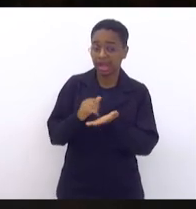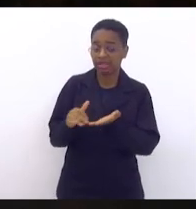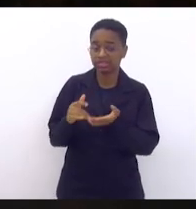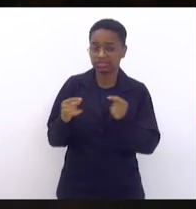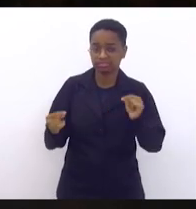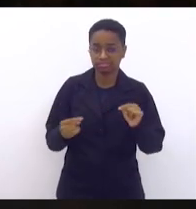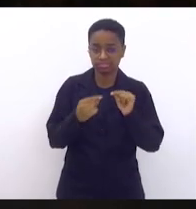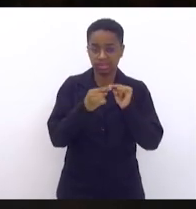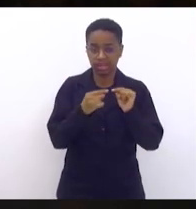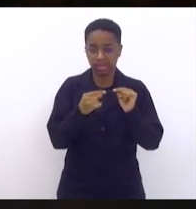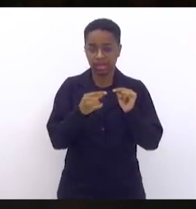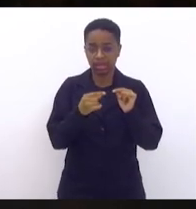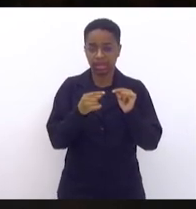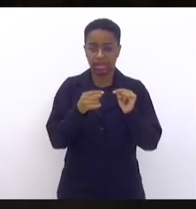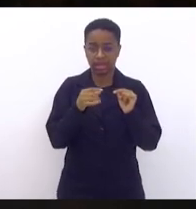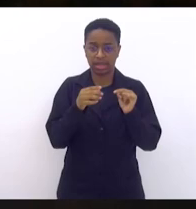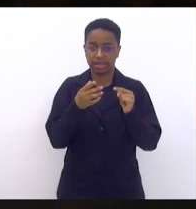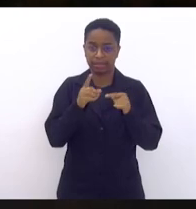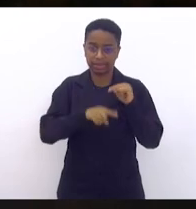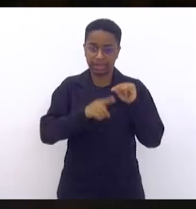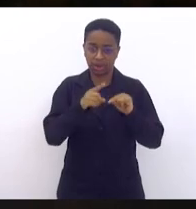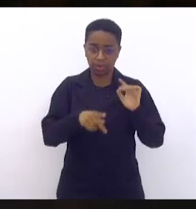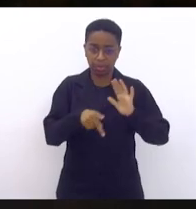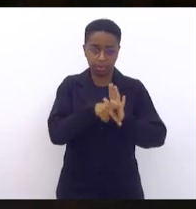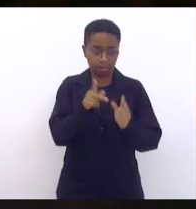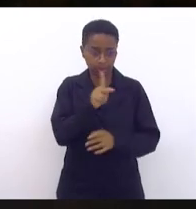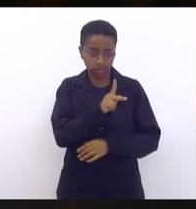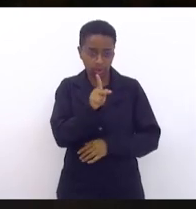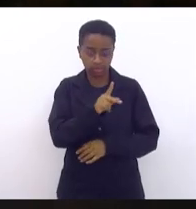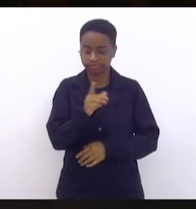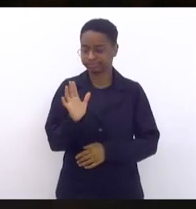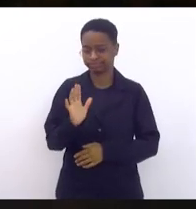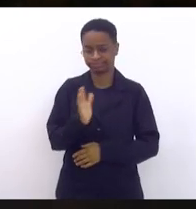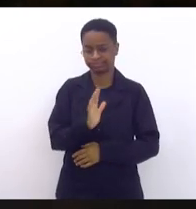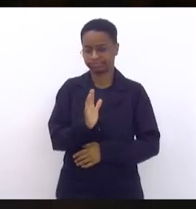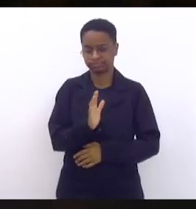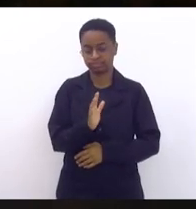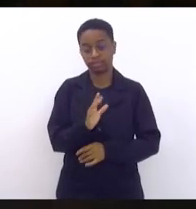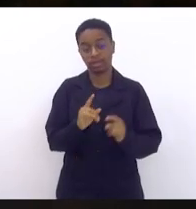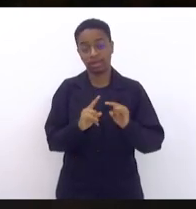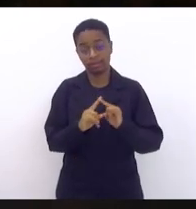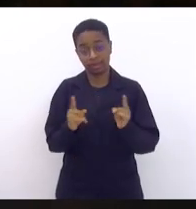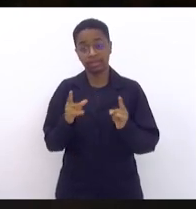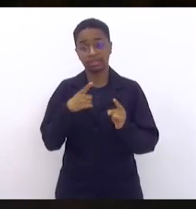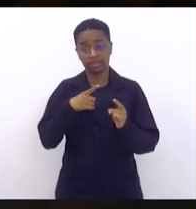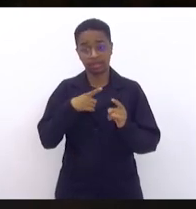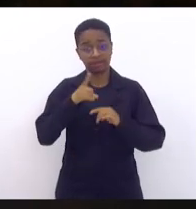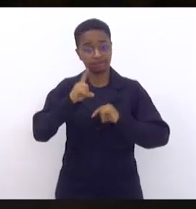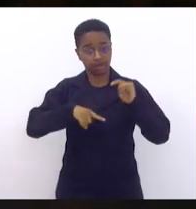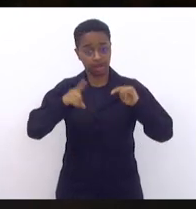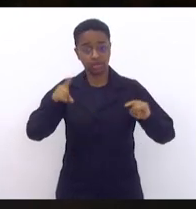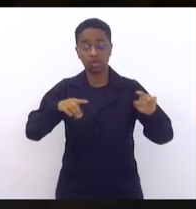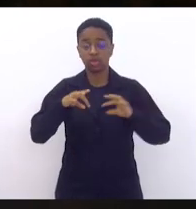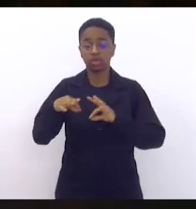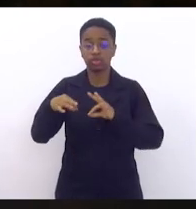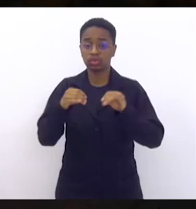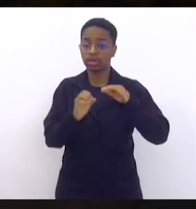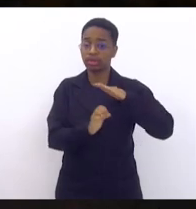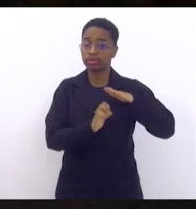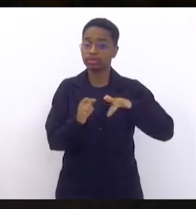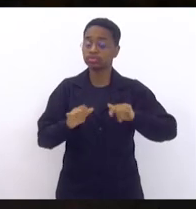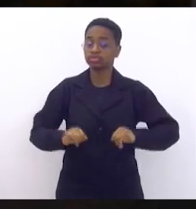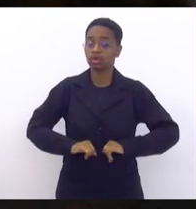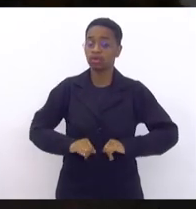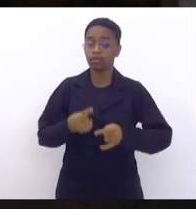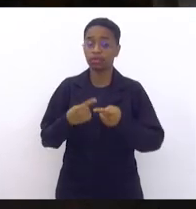com a resina virgem ou seja vinda do petróleo nenhuma e ela tá sofrendo todas as cooperativas estão sofrendo no nosso programa porque